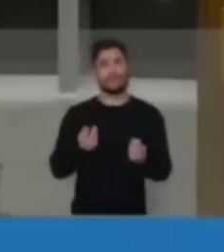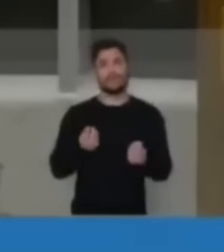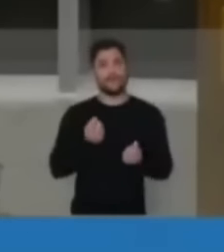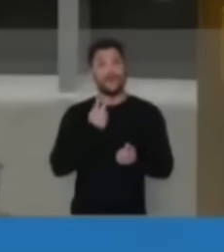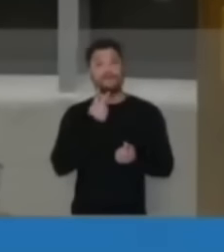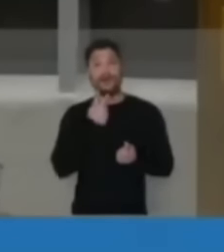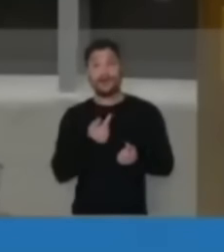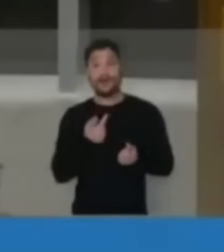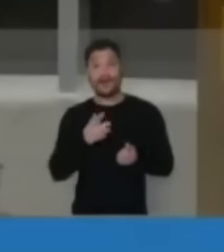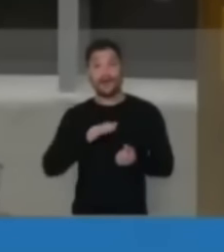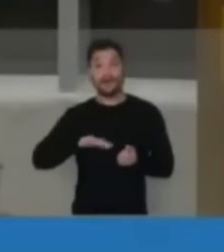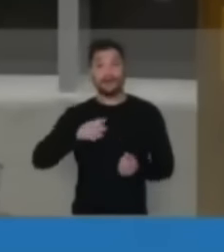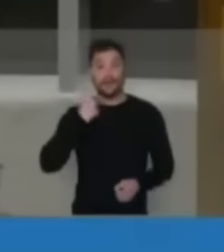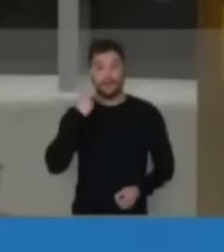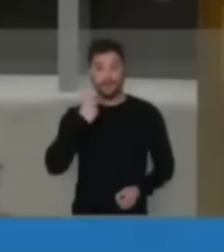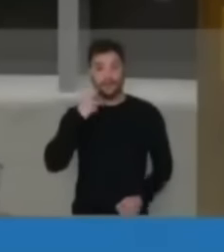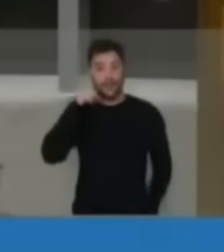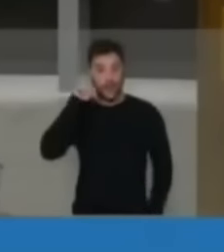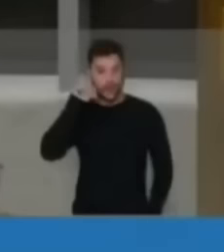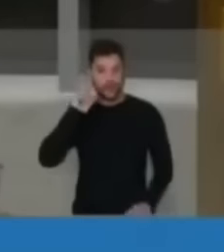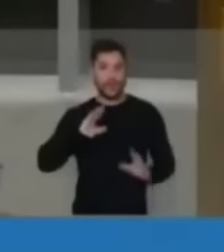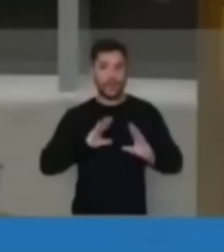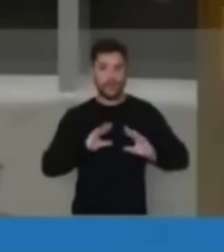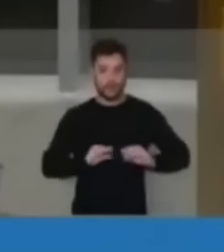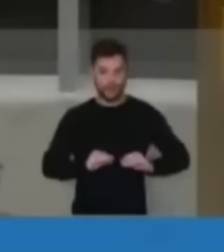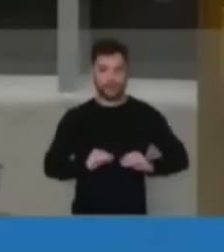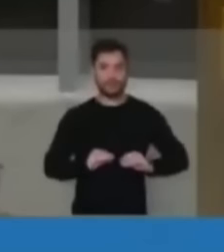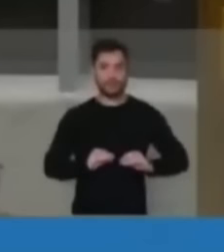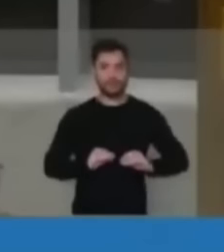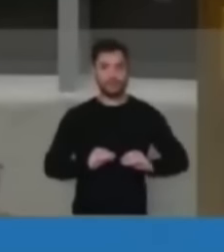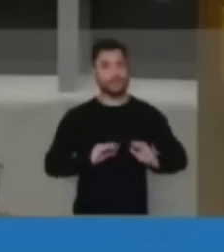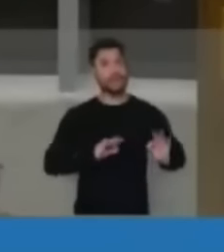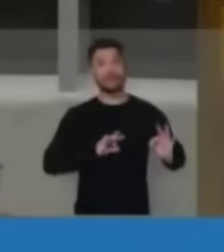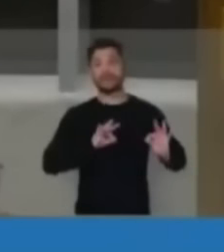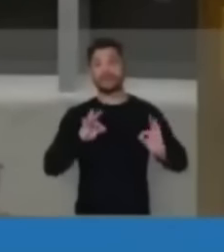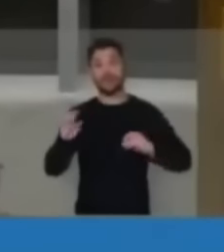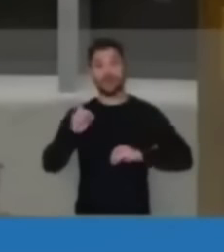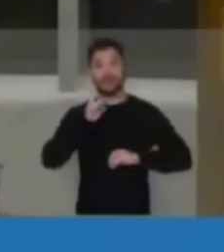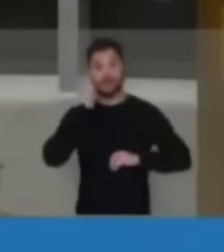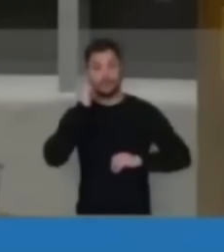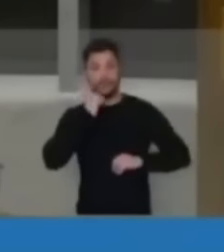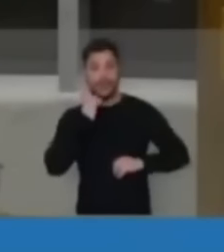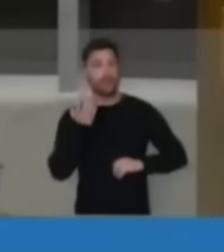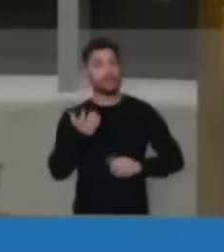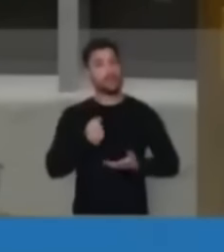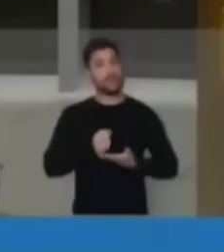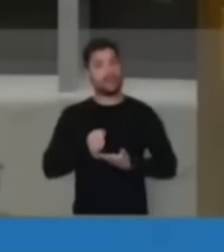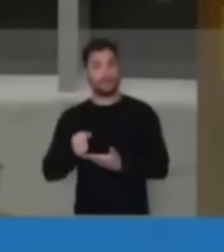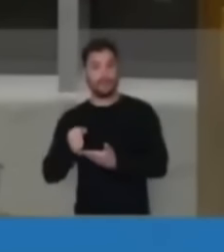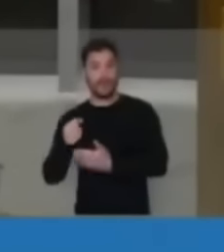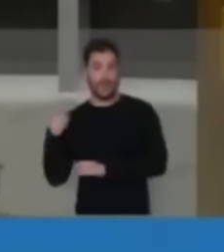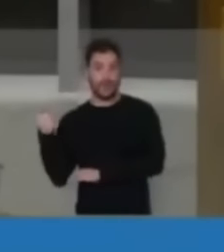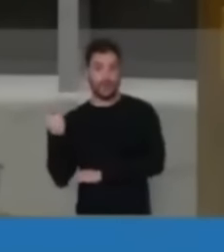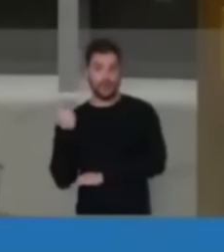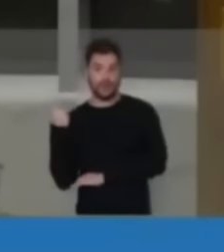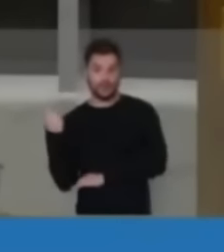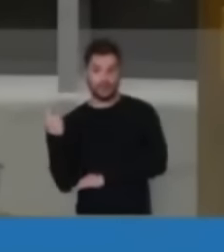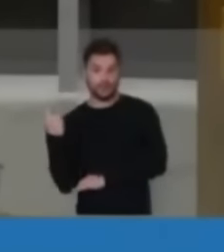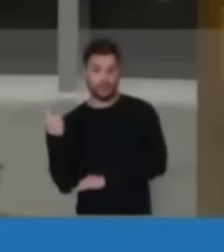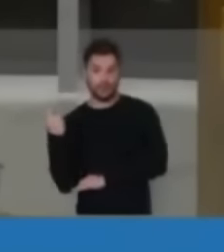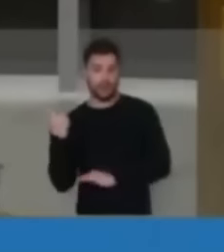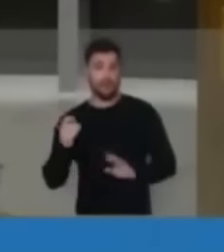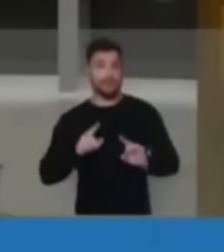que nós tivemos ontem à noite aqui. Ontem à noite, porque todos os deputados querem ser solidários com o Rio Grande do Sul. Então, quando